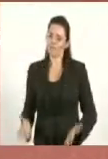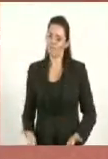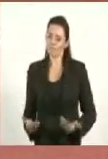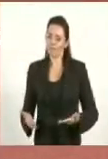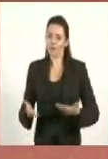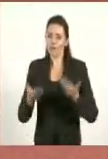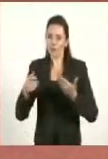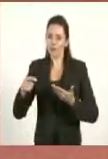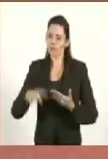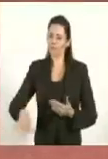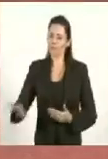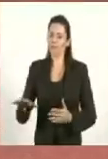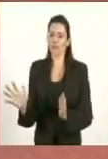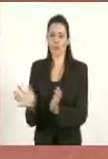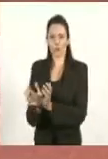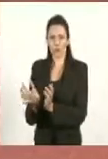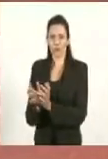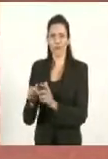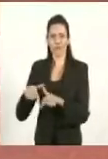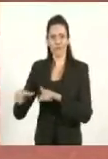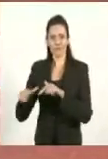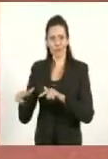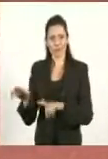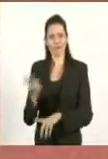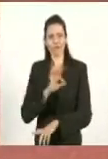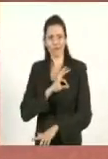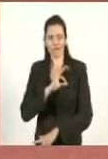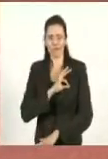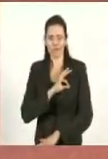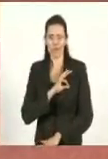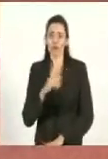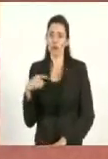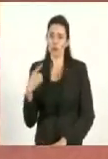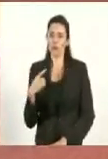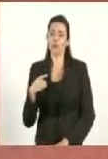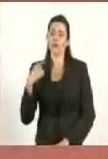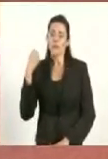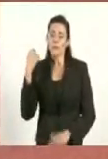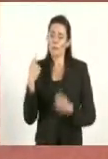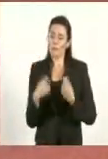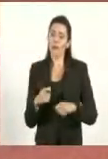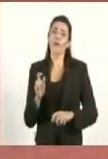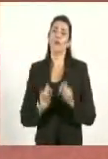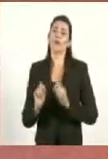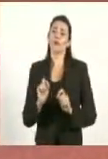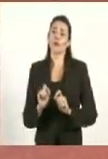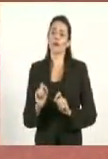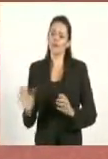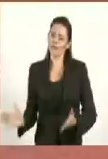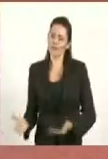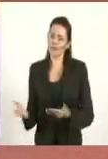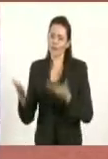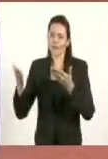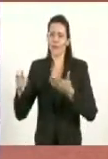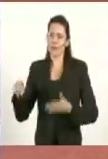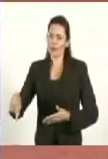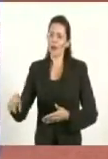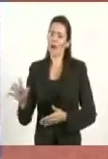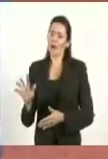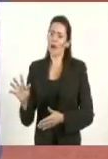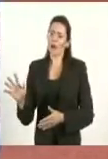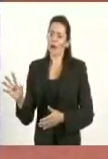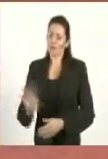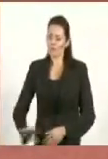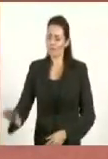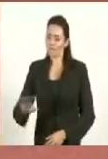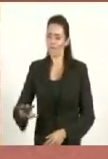destes policiais, destes homens e mulheres. Porque nós precisamos de homens e mulheres motivados nas ruas, que possam realmente